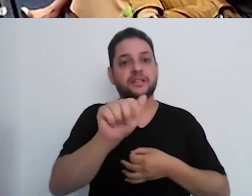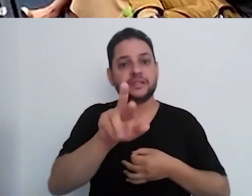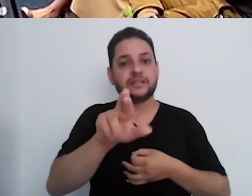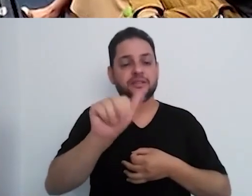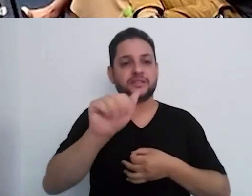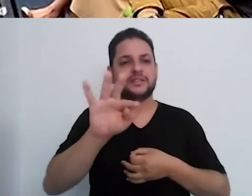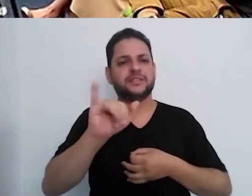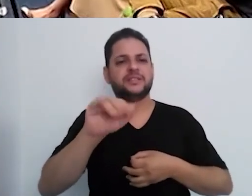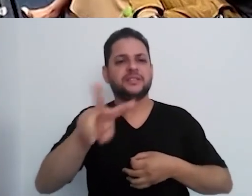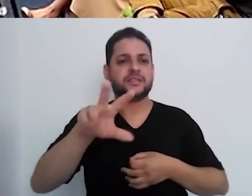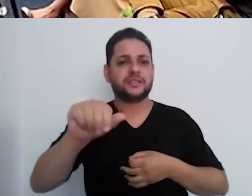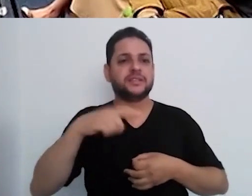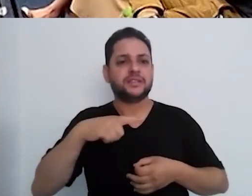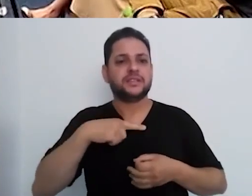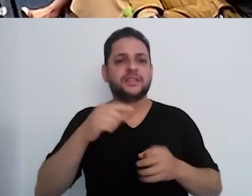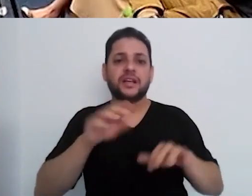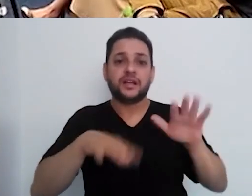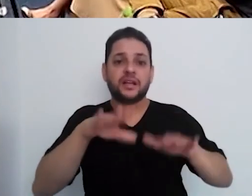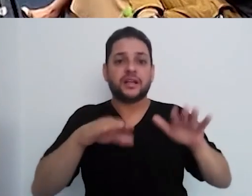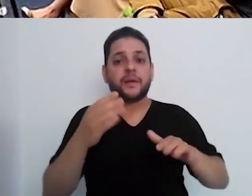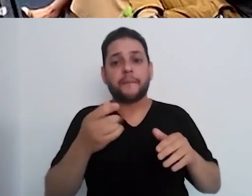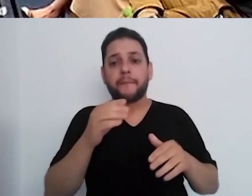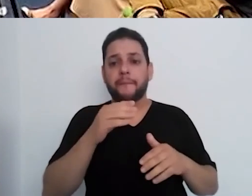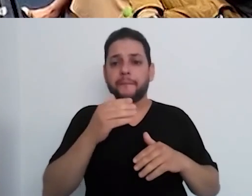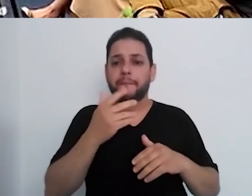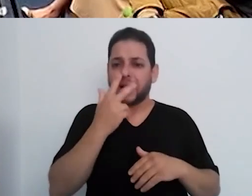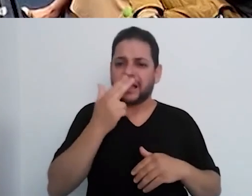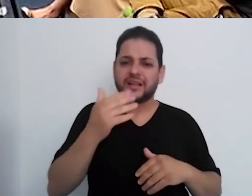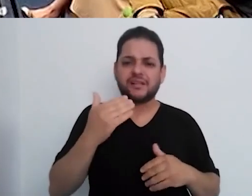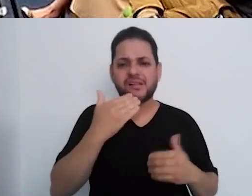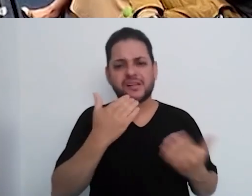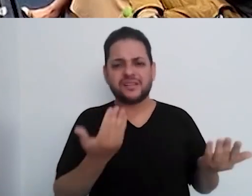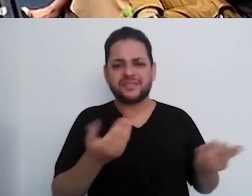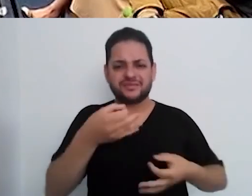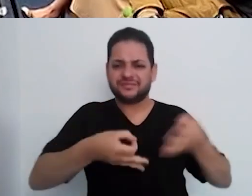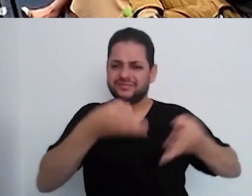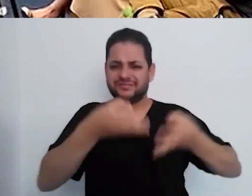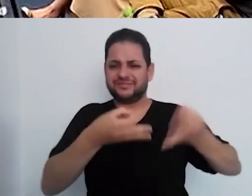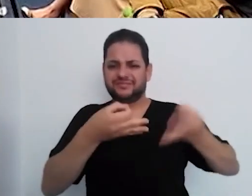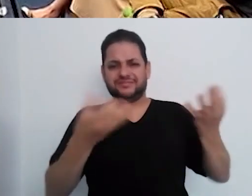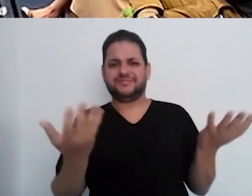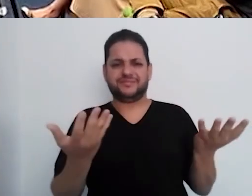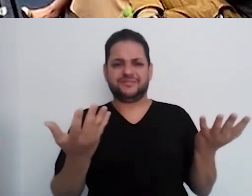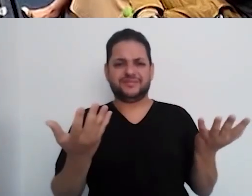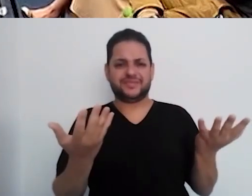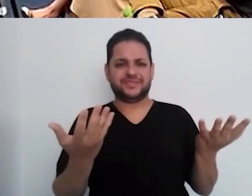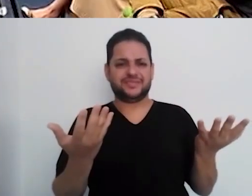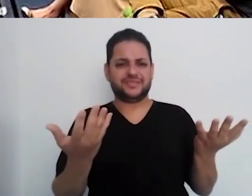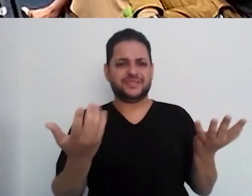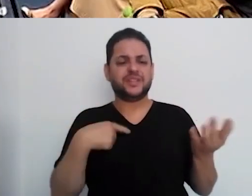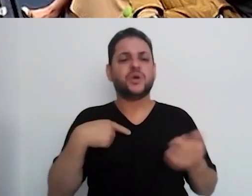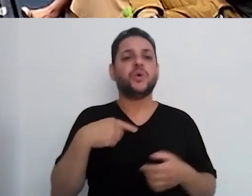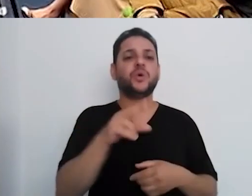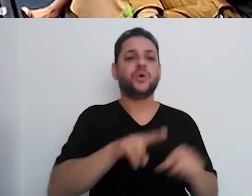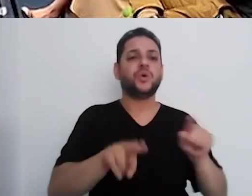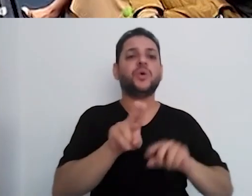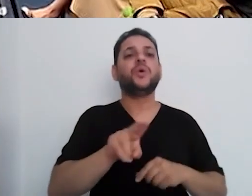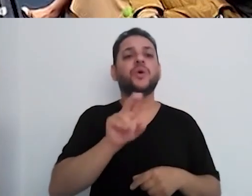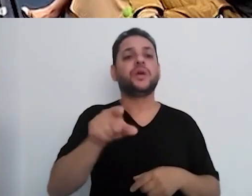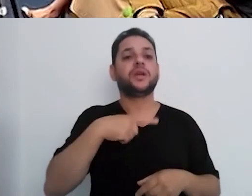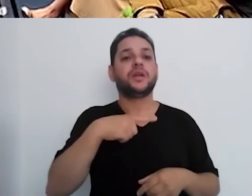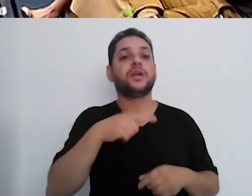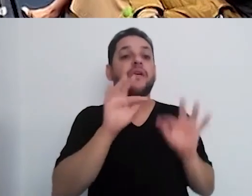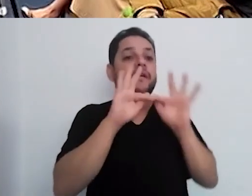uma espécie de uma deformação da ideia de justiça restaurativa que usam a constelação familiar como se